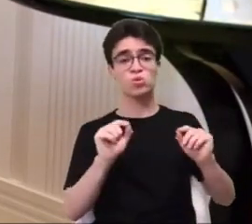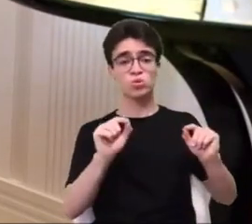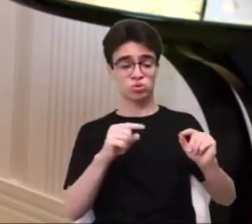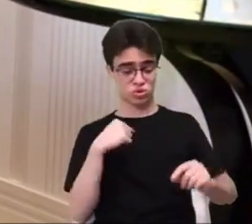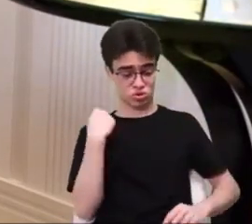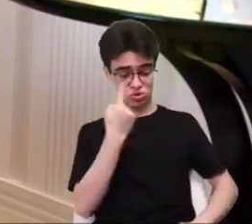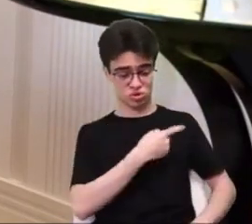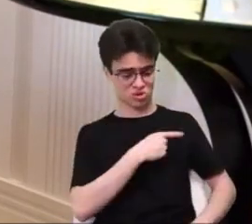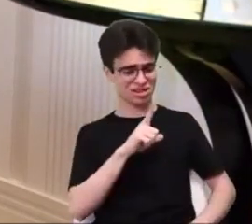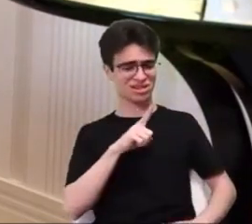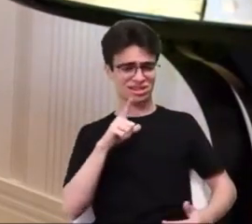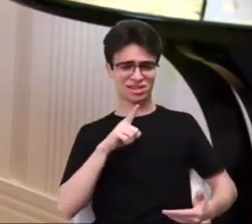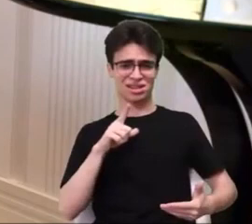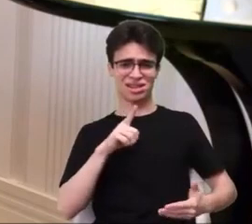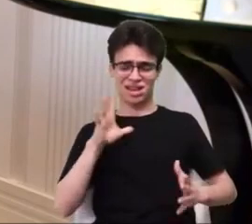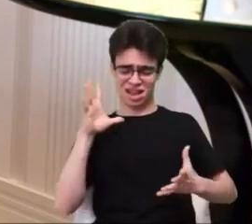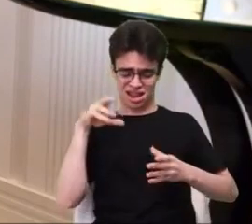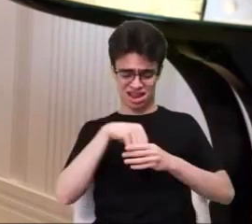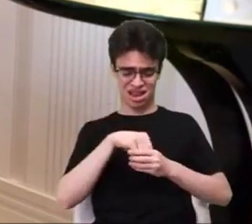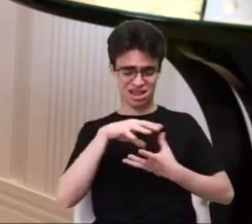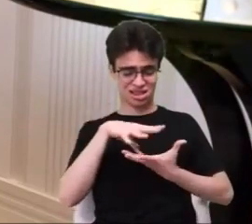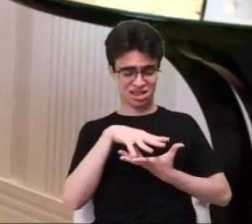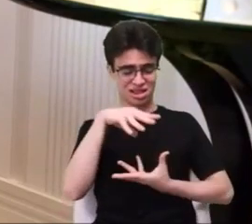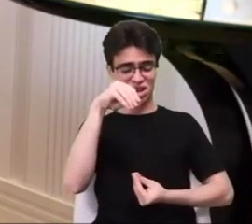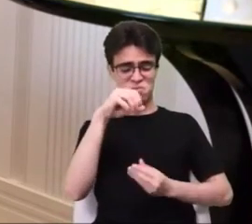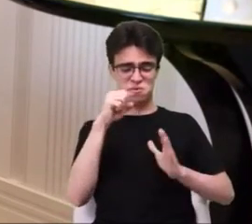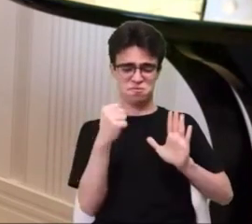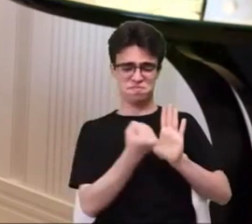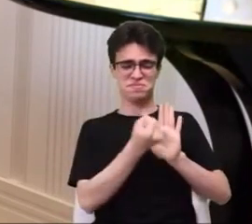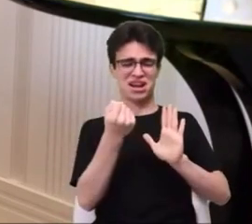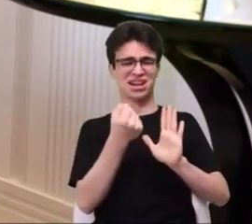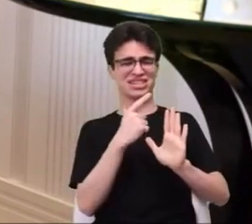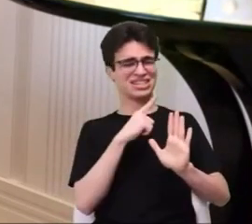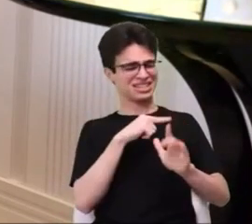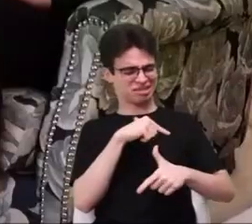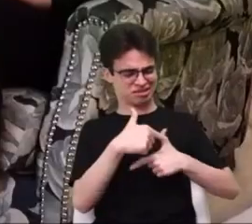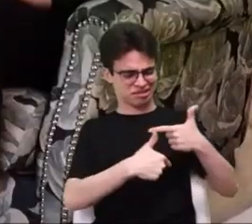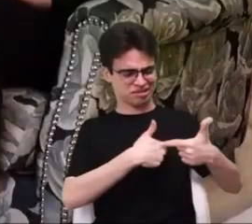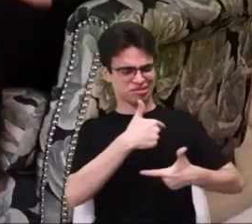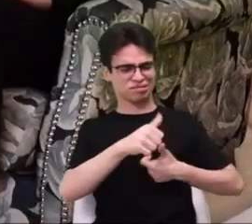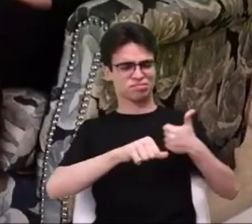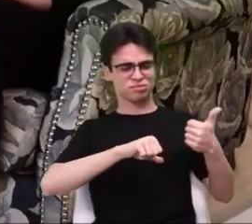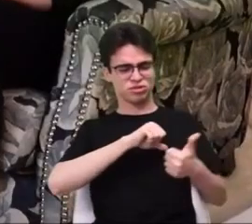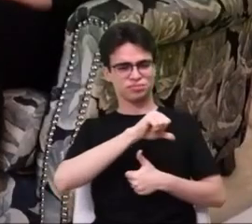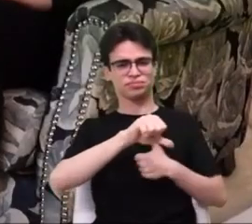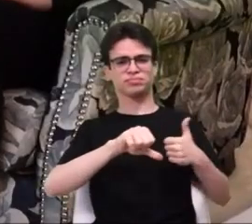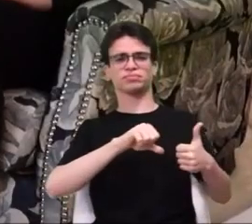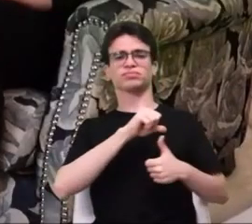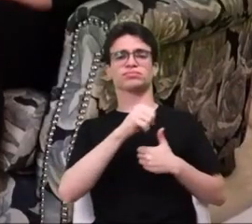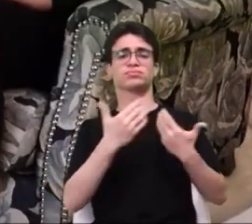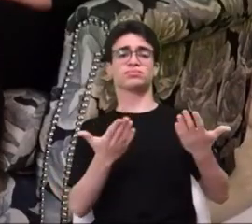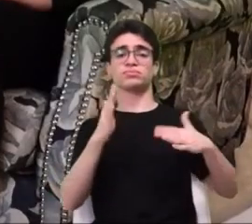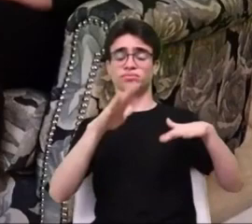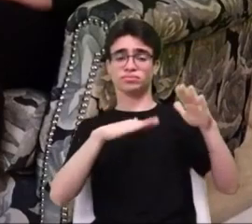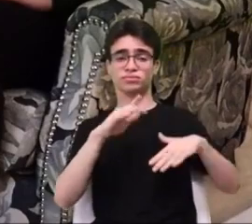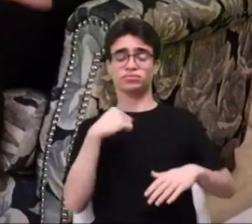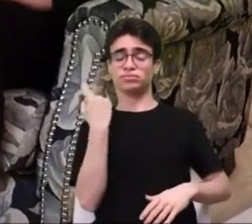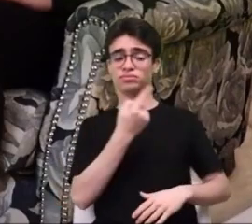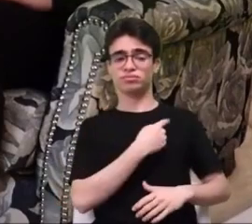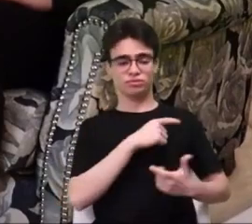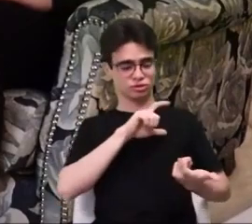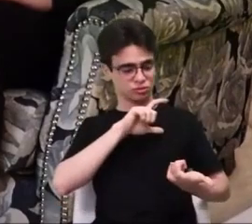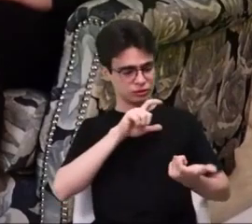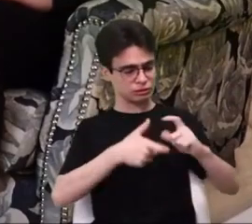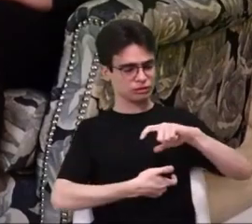trazemos marcas na nossa alma que precisam ser trabalhadas, não é? E precisamos, às vezes,